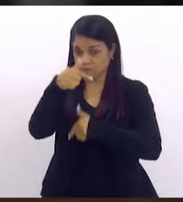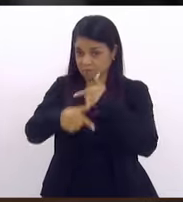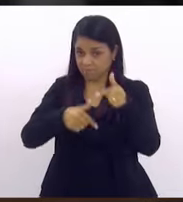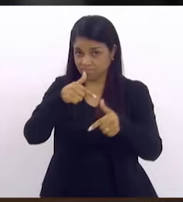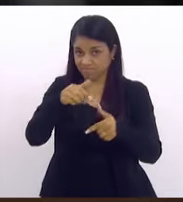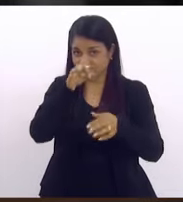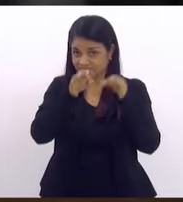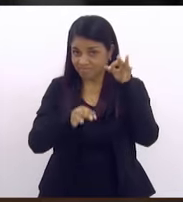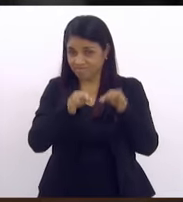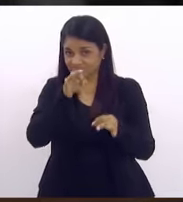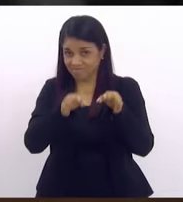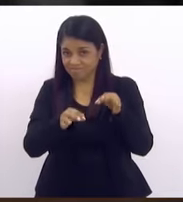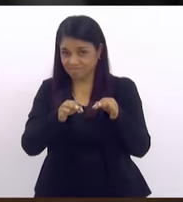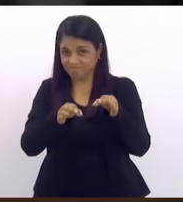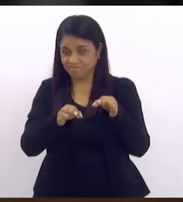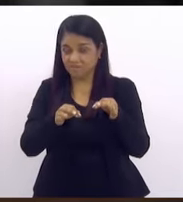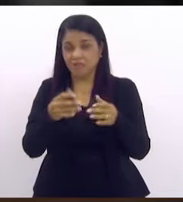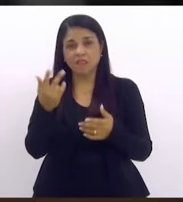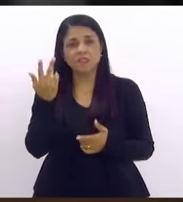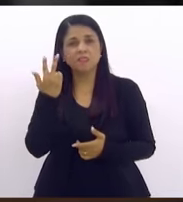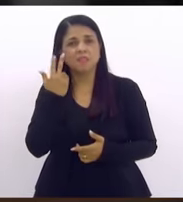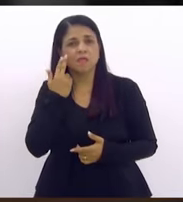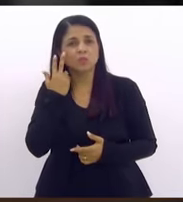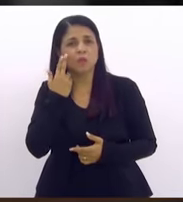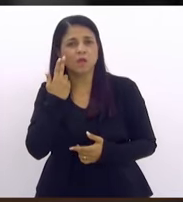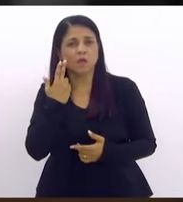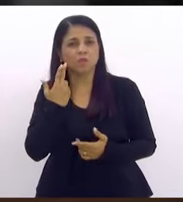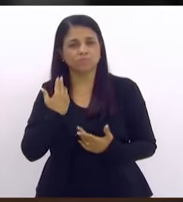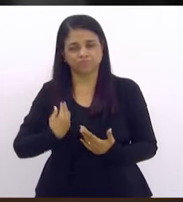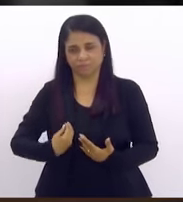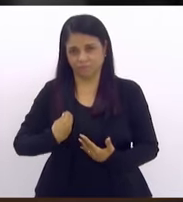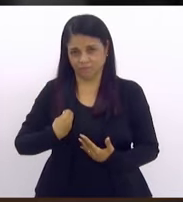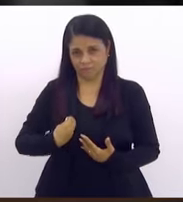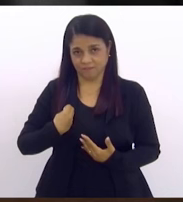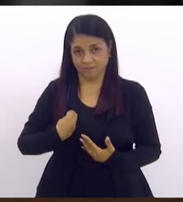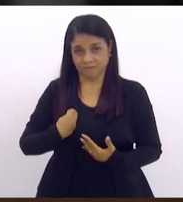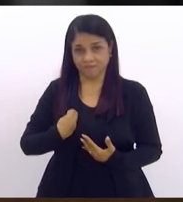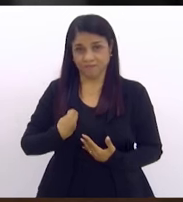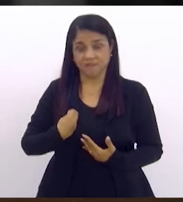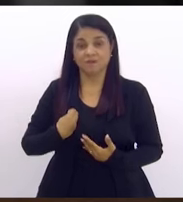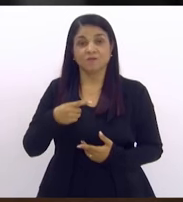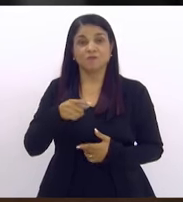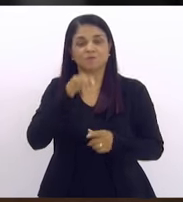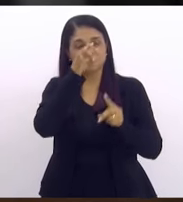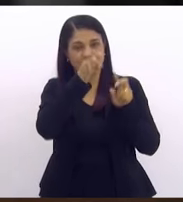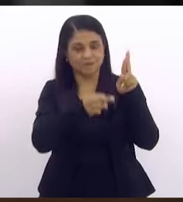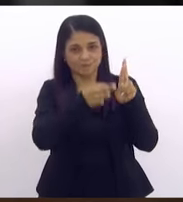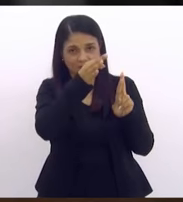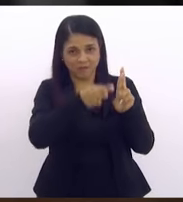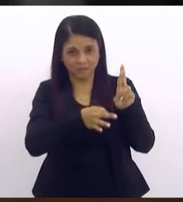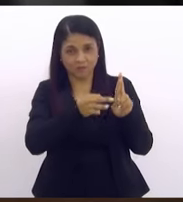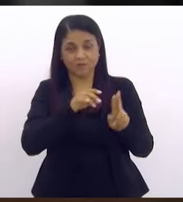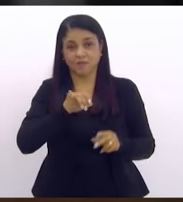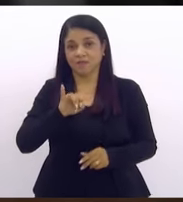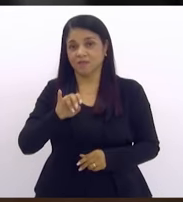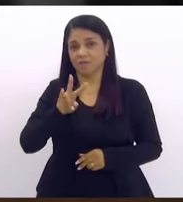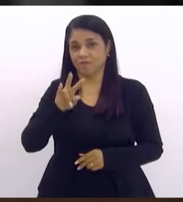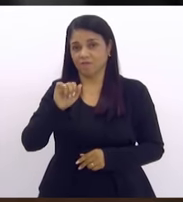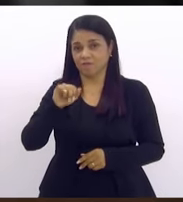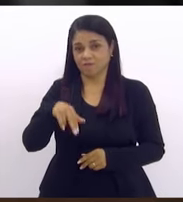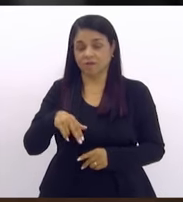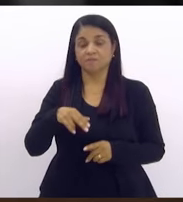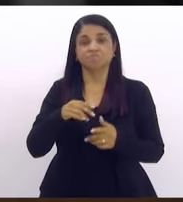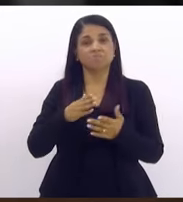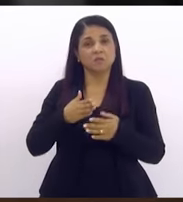apareceu quase que naturalmente em sua vida com efeito o desembargador Ivan ingressou na carreira em abril